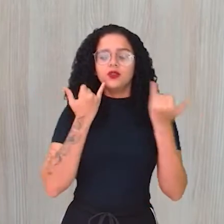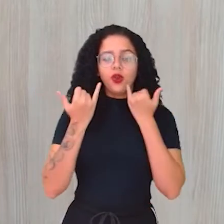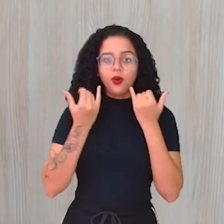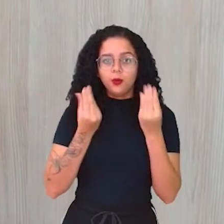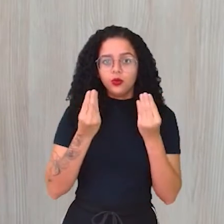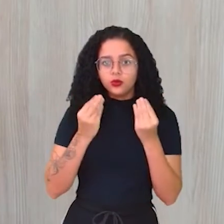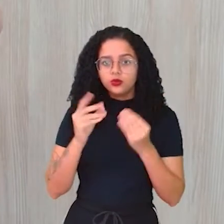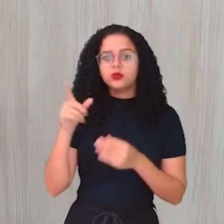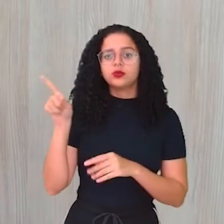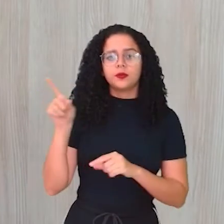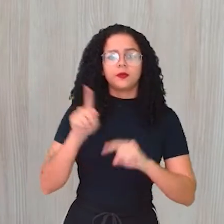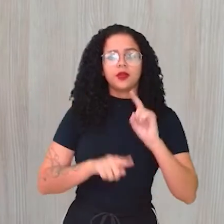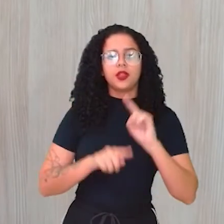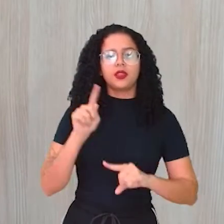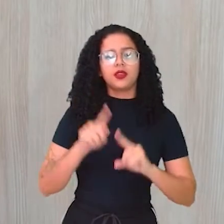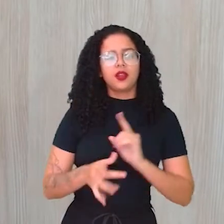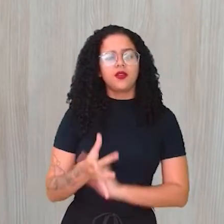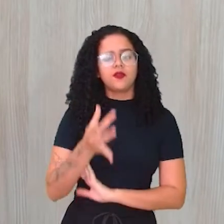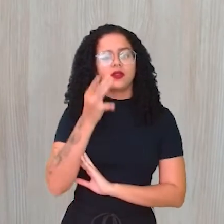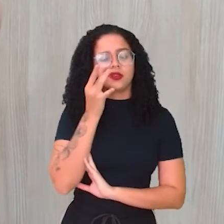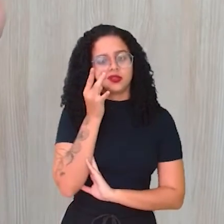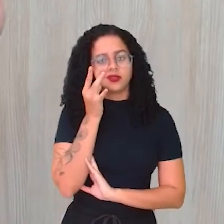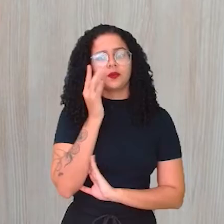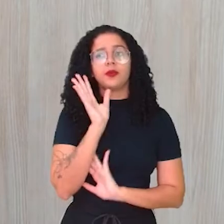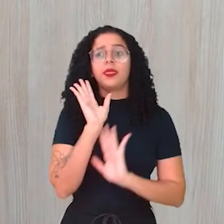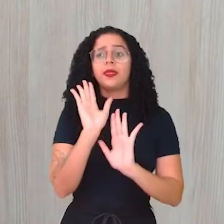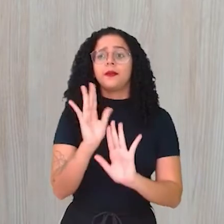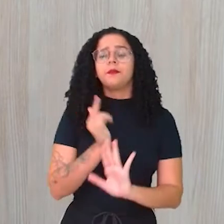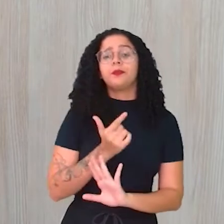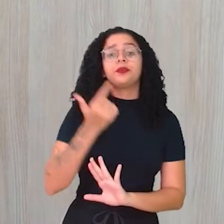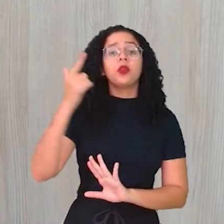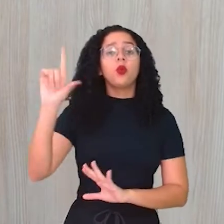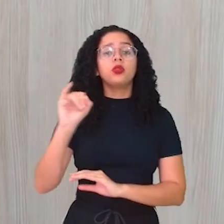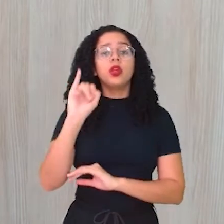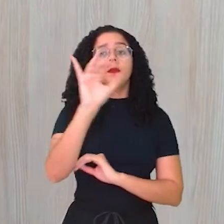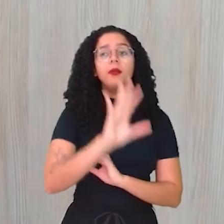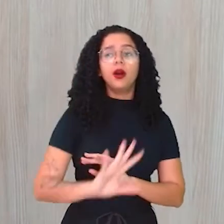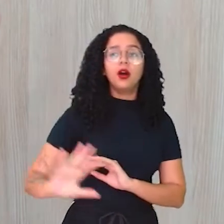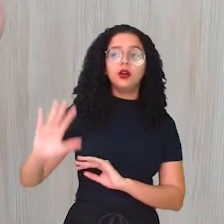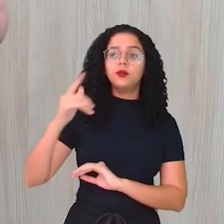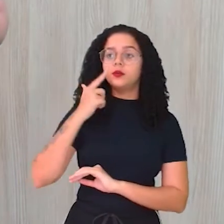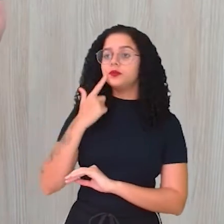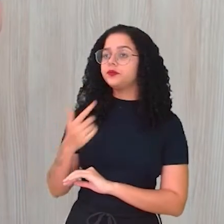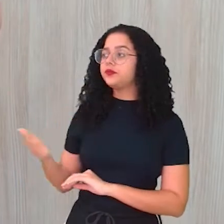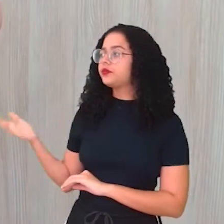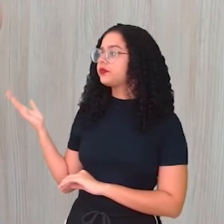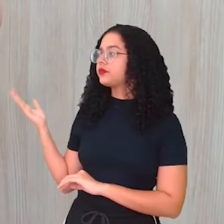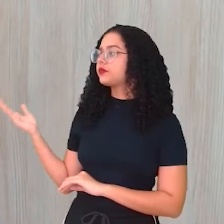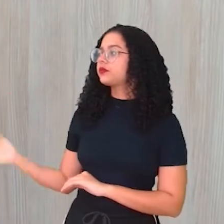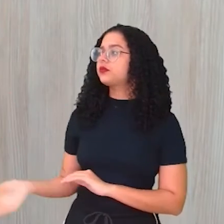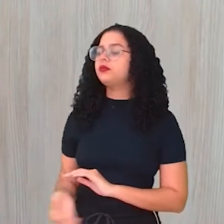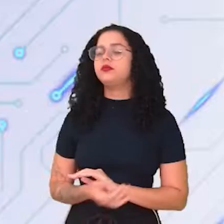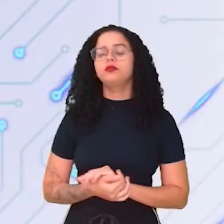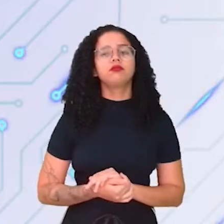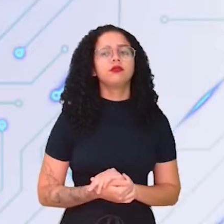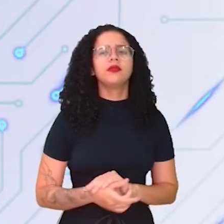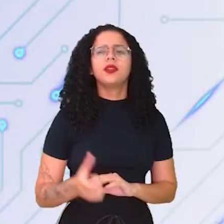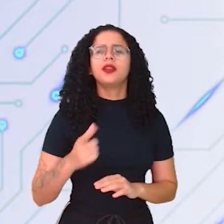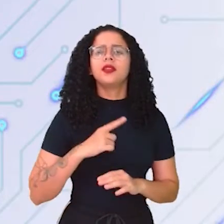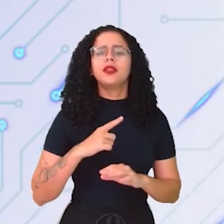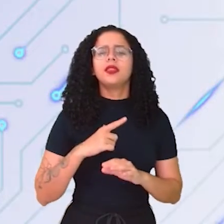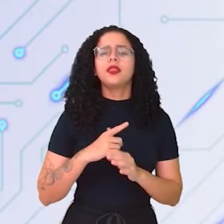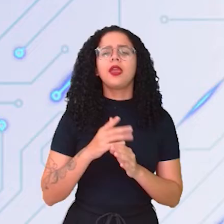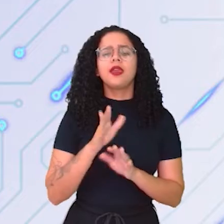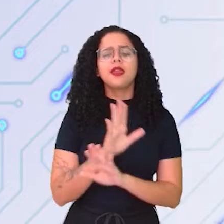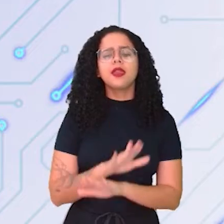muito com esses materiais físicos. Mas na outra imagem que a gente está vendo aí, tem crianças